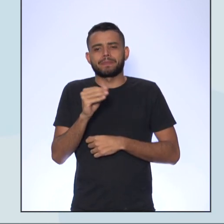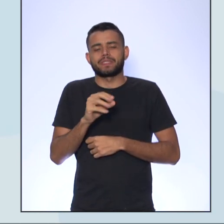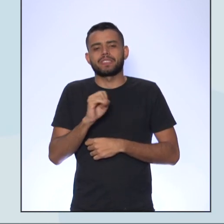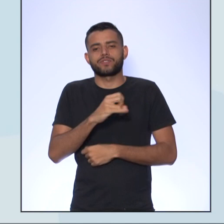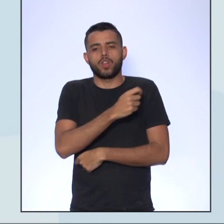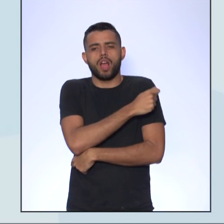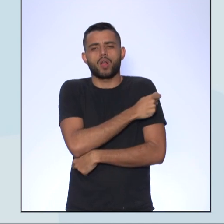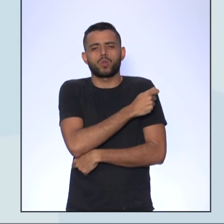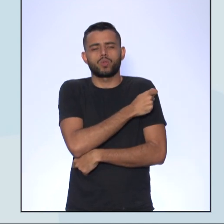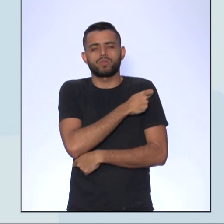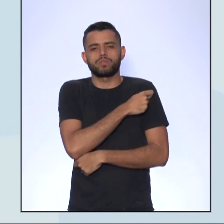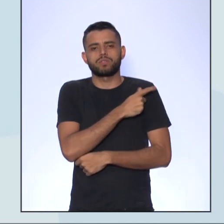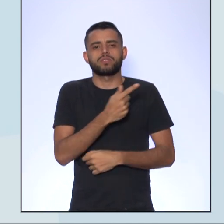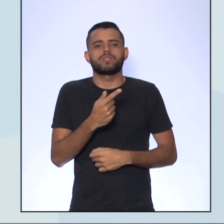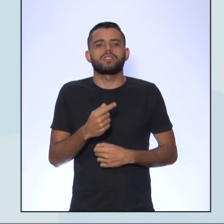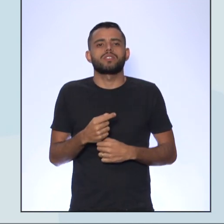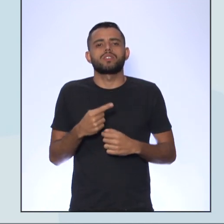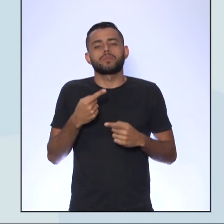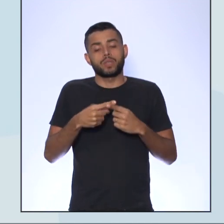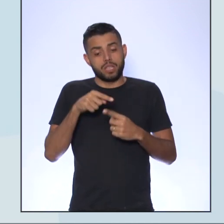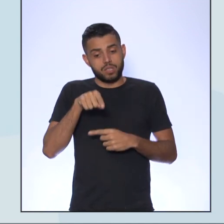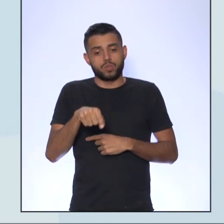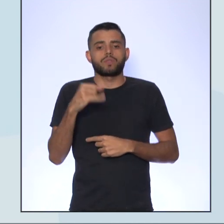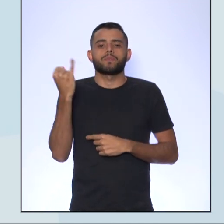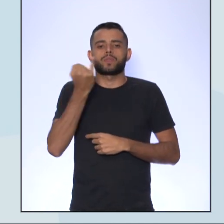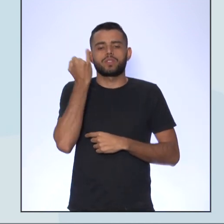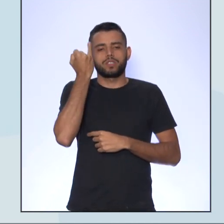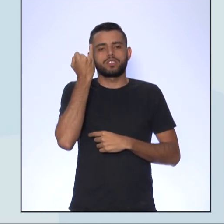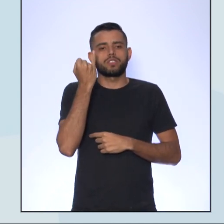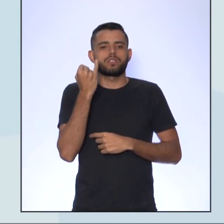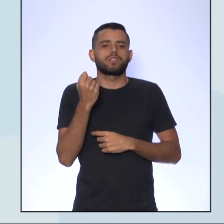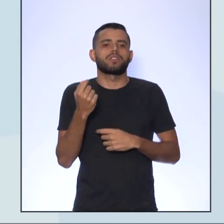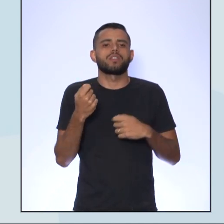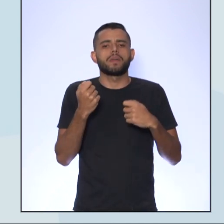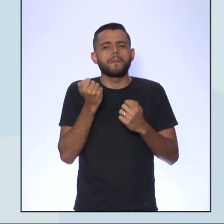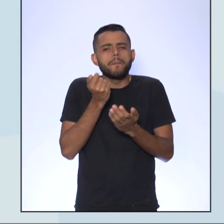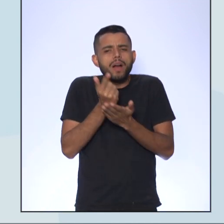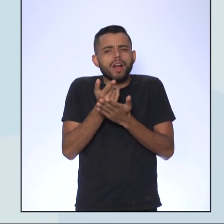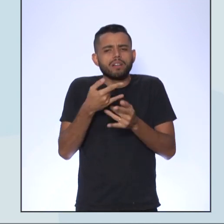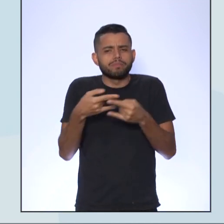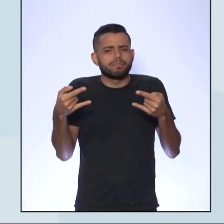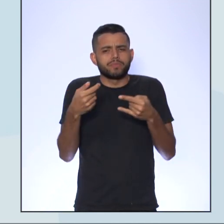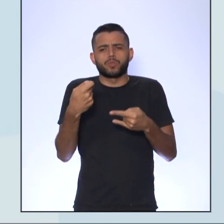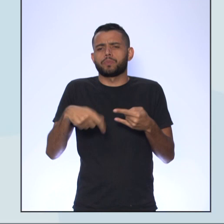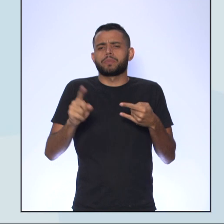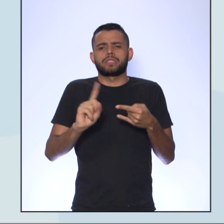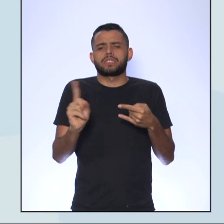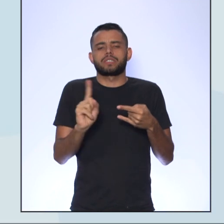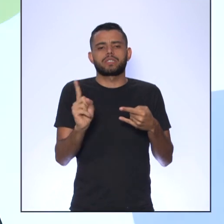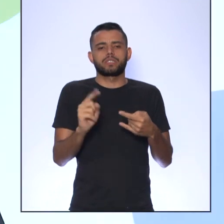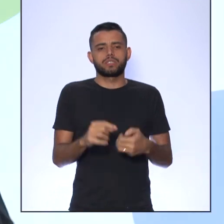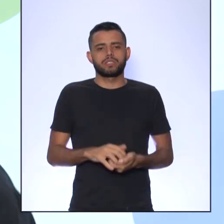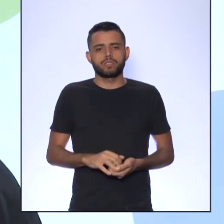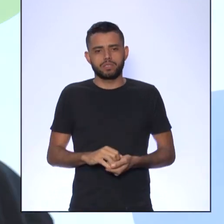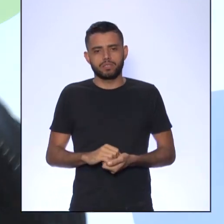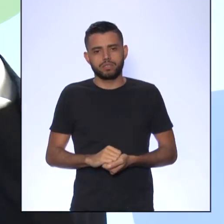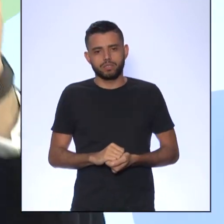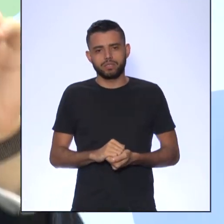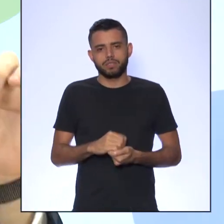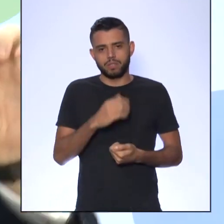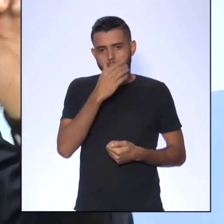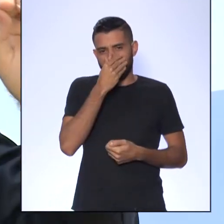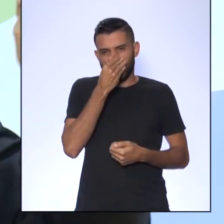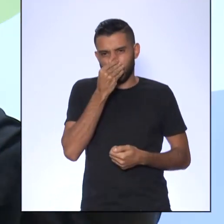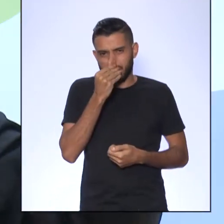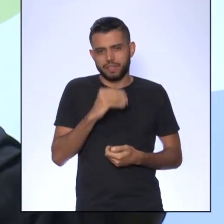pública, certo? Isso é super importante. Você não precisa pagar o boleto. Agora só toma um cuidado, certo? Quando